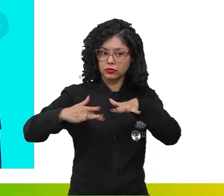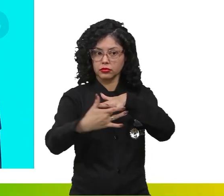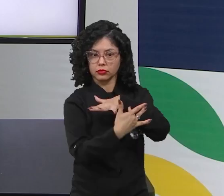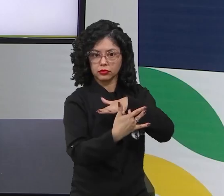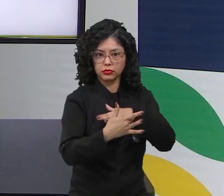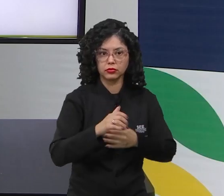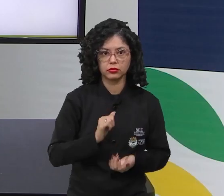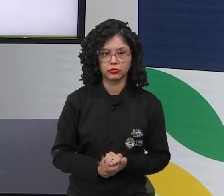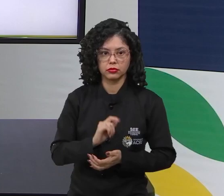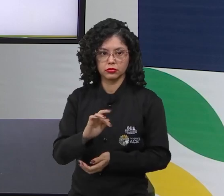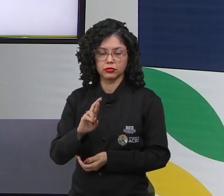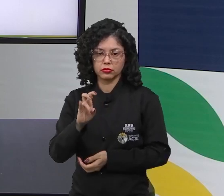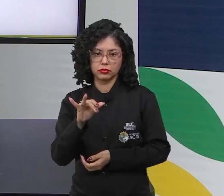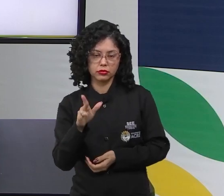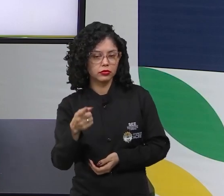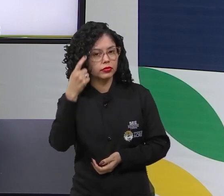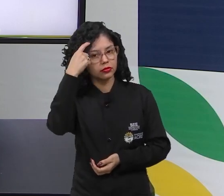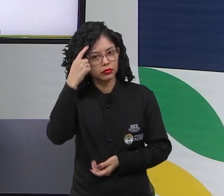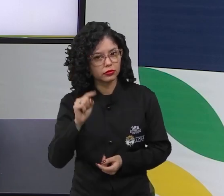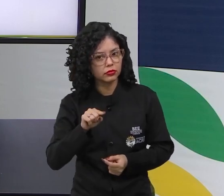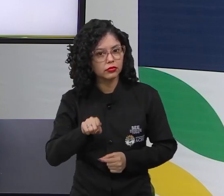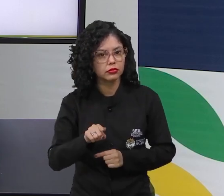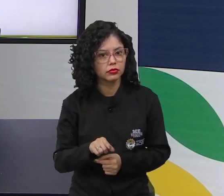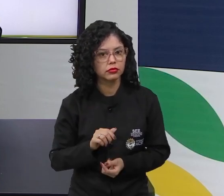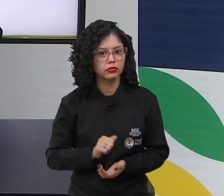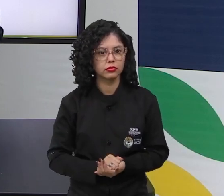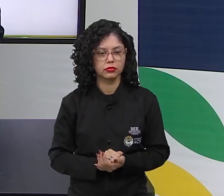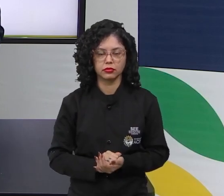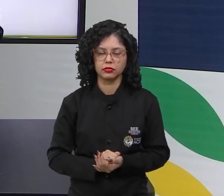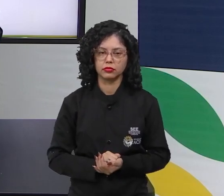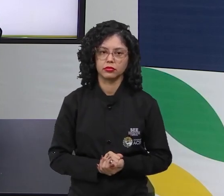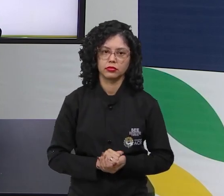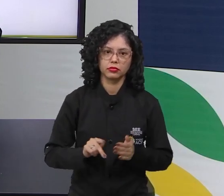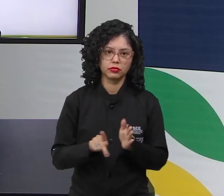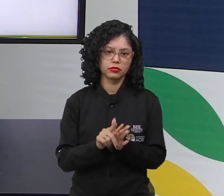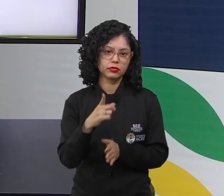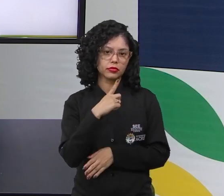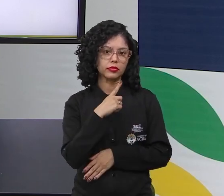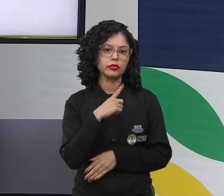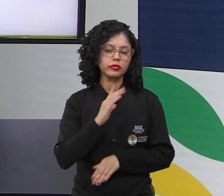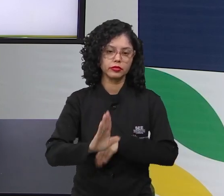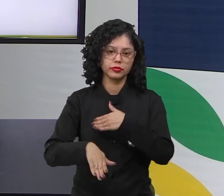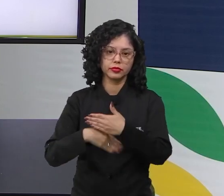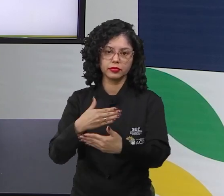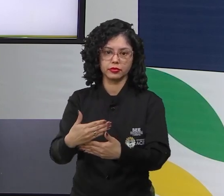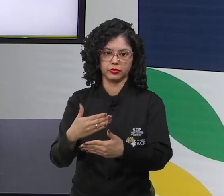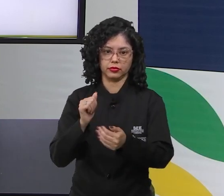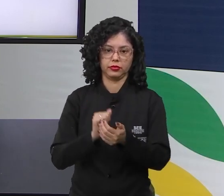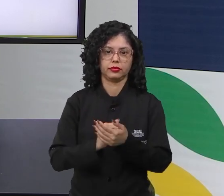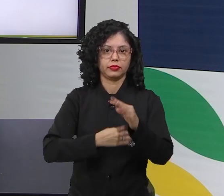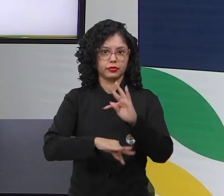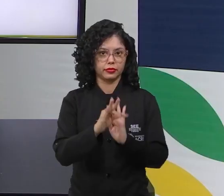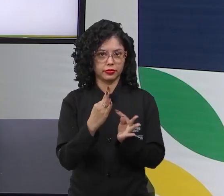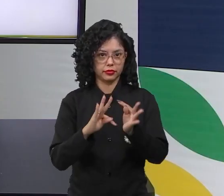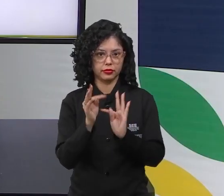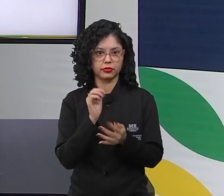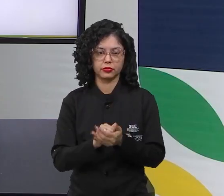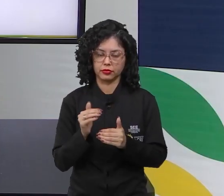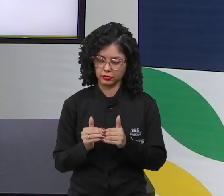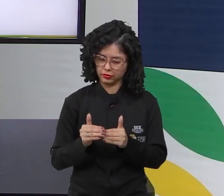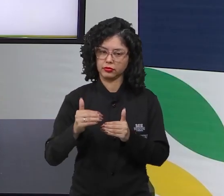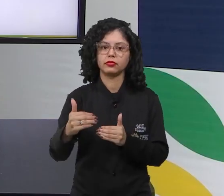e algoritmos. Então, pensa comigo o seguinte, se nós temos aí um desenvolvimento da tecnologia, um